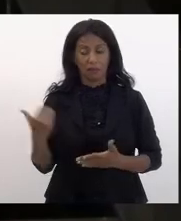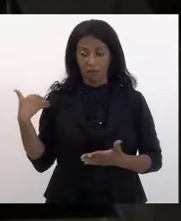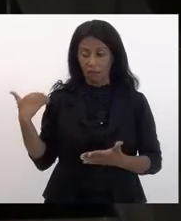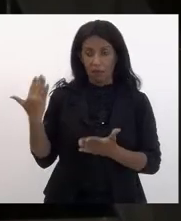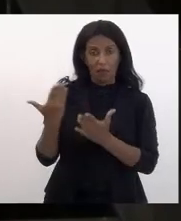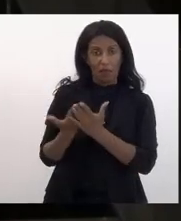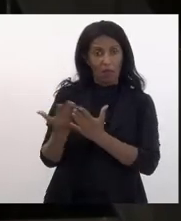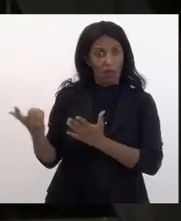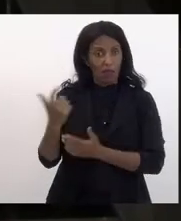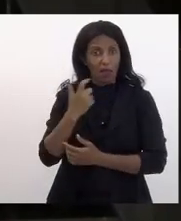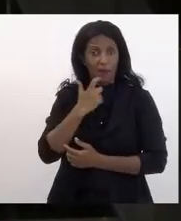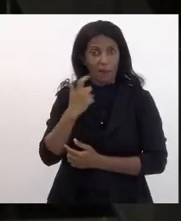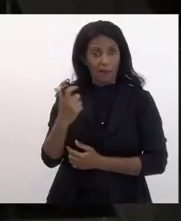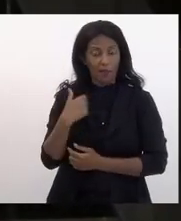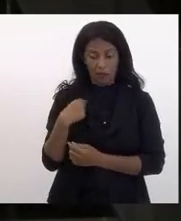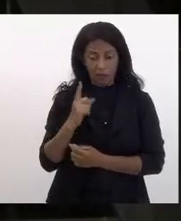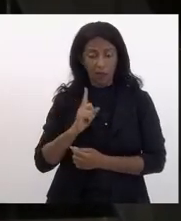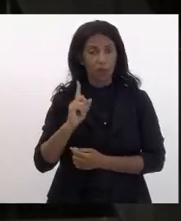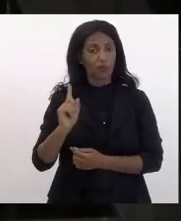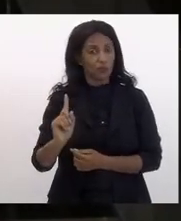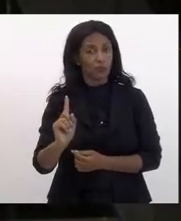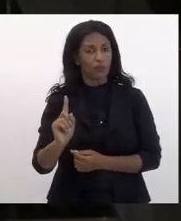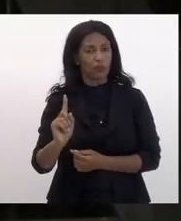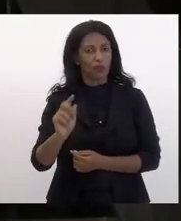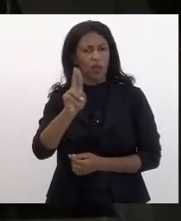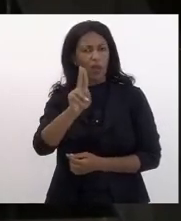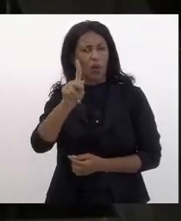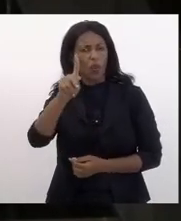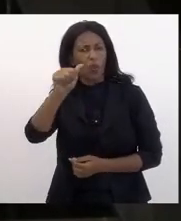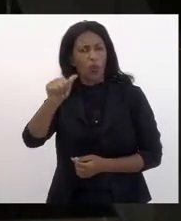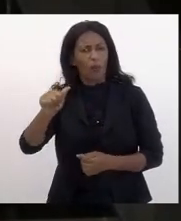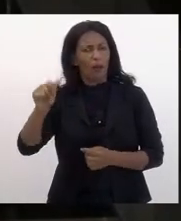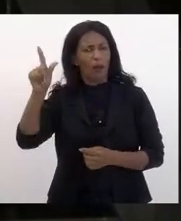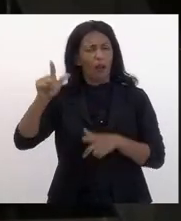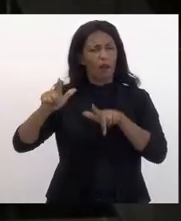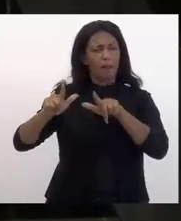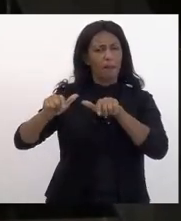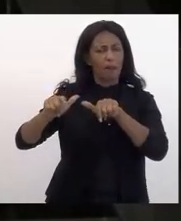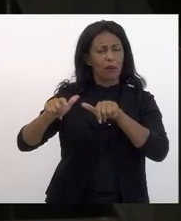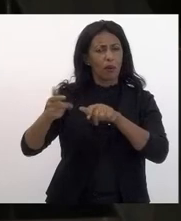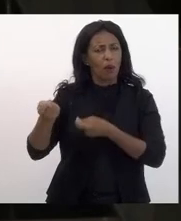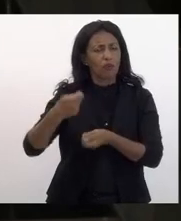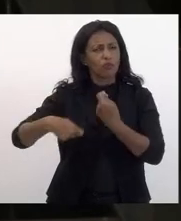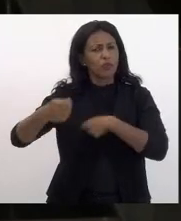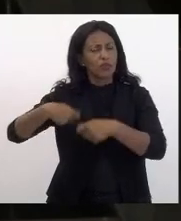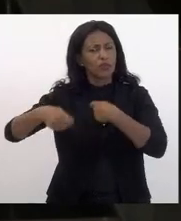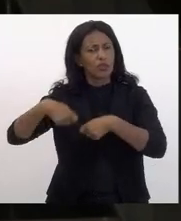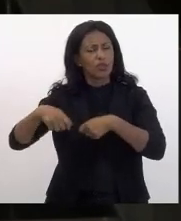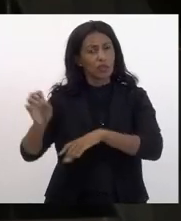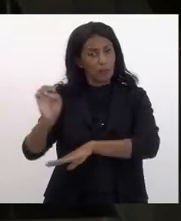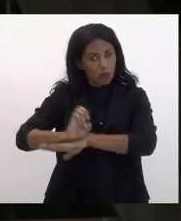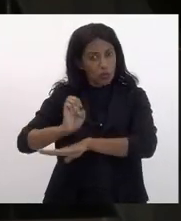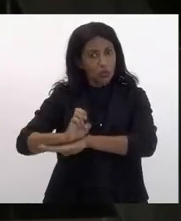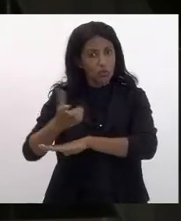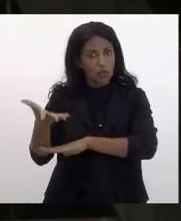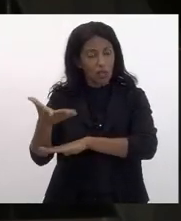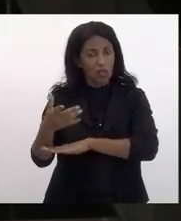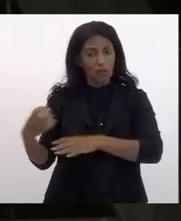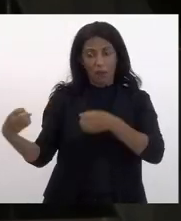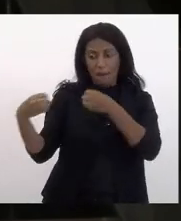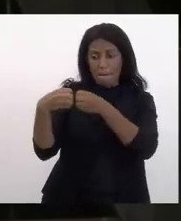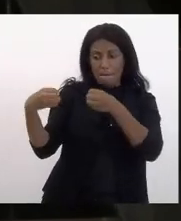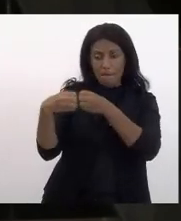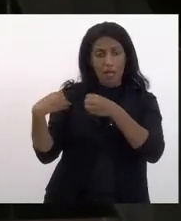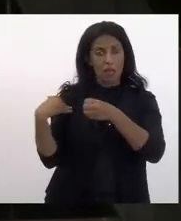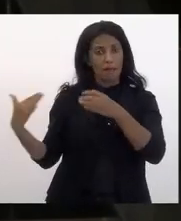Recentemente, tia Ju, eu estive na UPA de Bangu, que é administrada pelo Estado, fica do lado